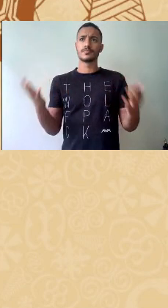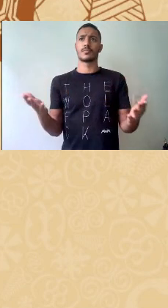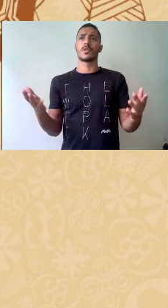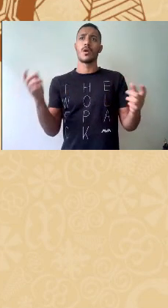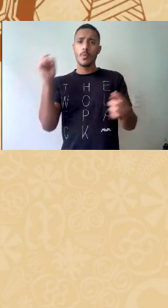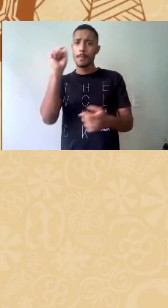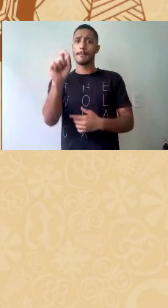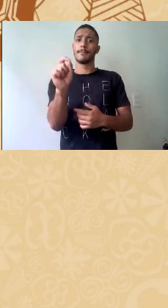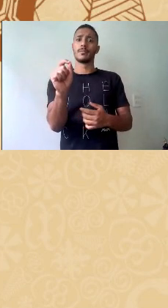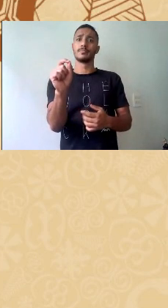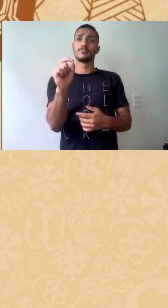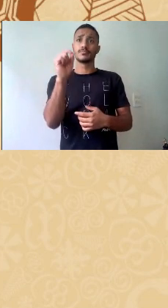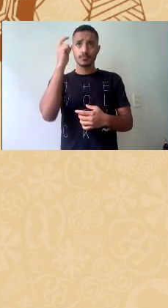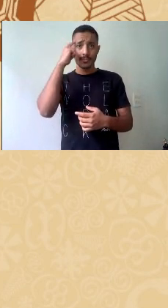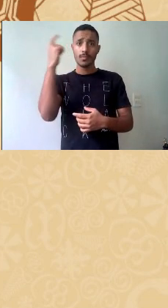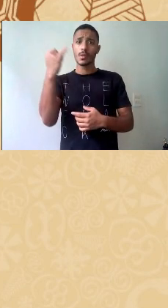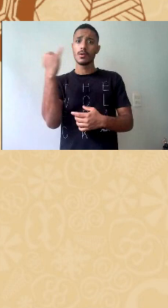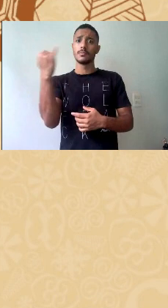pensar. Próximo...